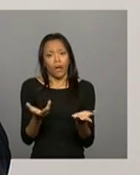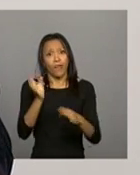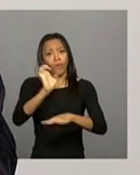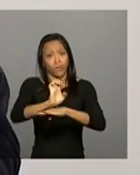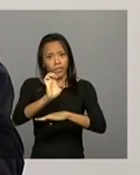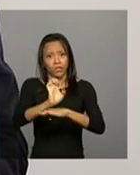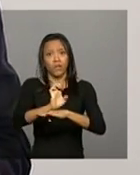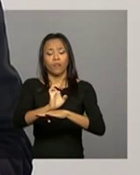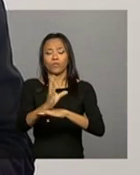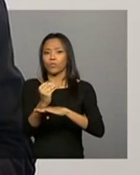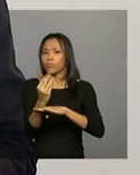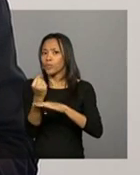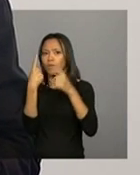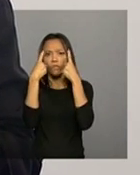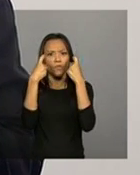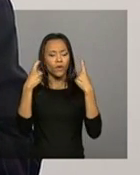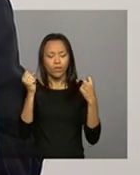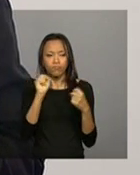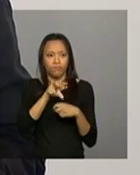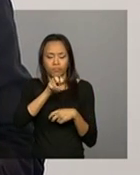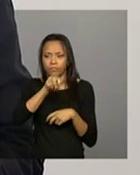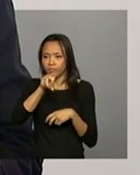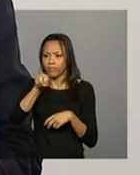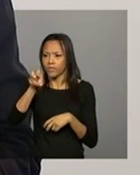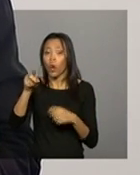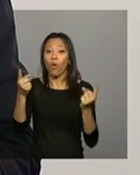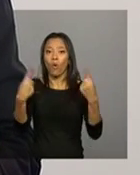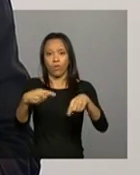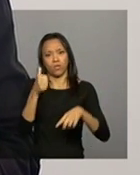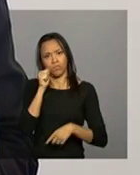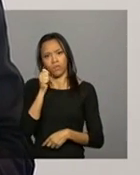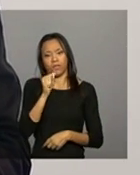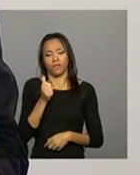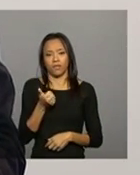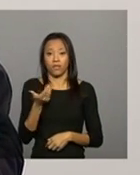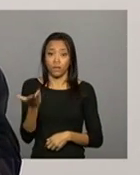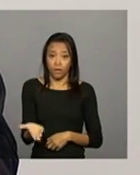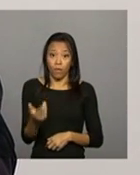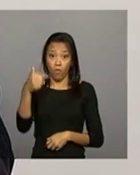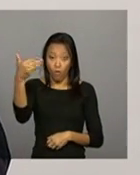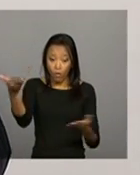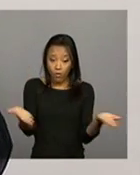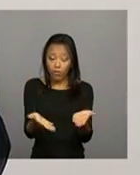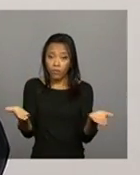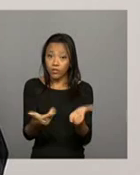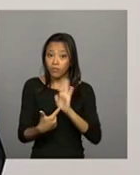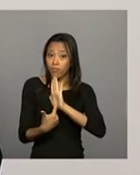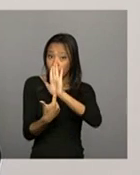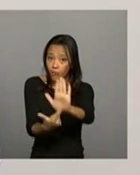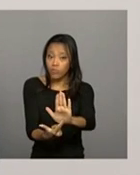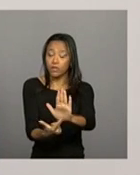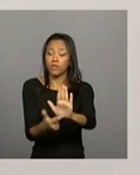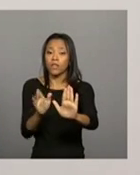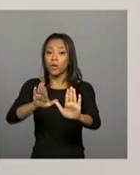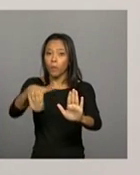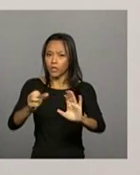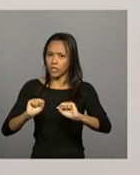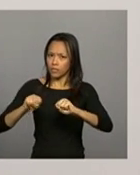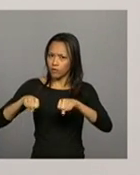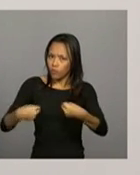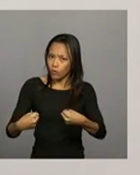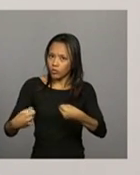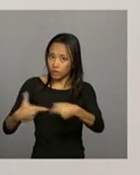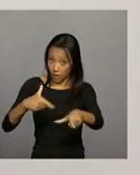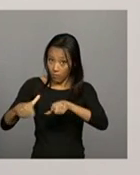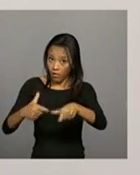violência contra as mulheres. E esse esforço conjunto aqui dos poderes mostra que quando se junta o esforço do